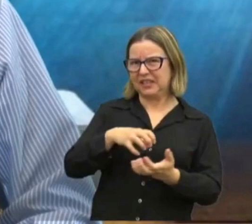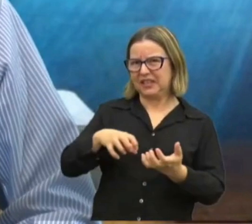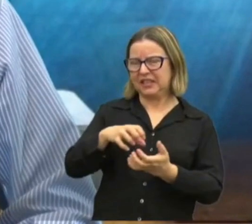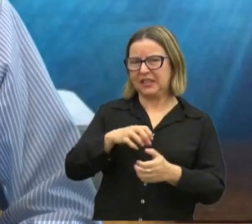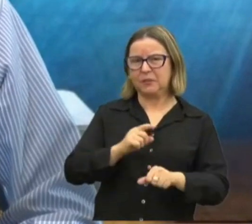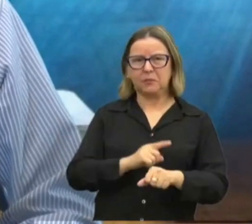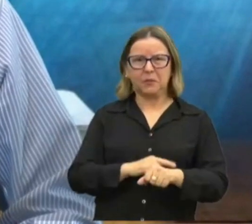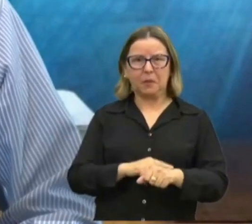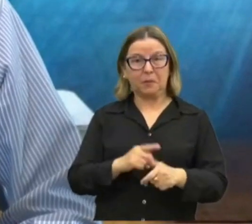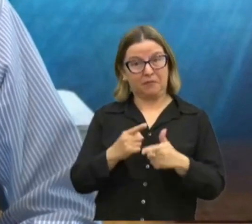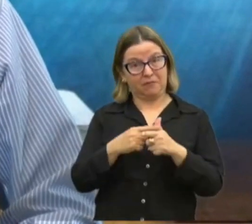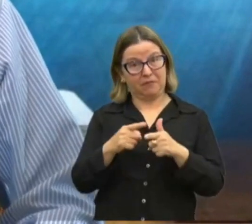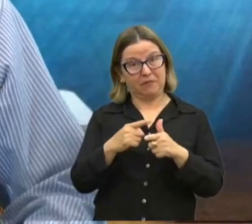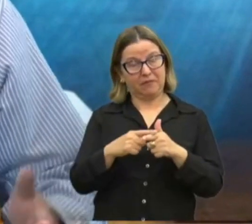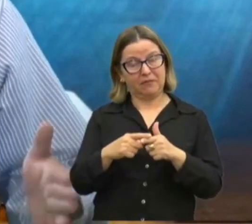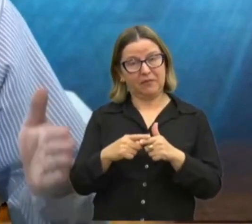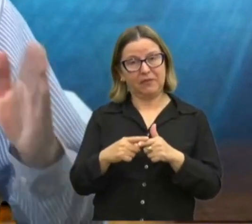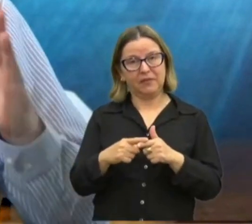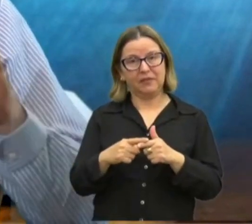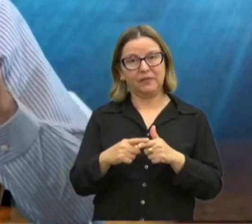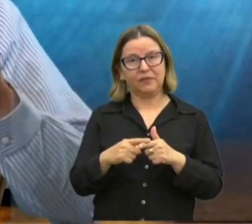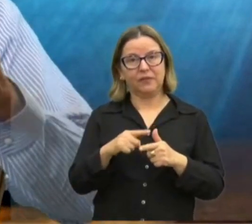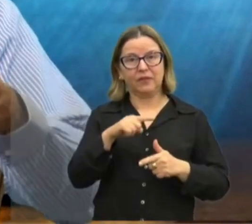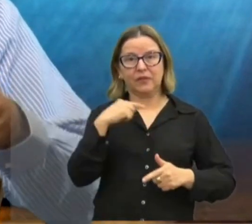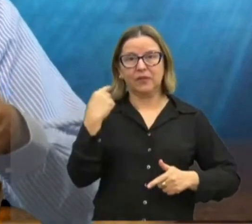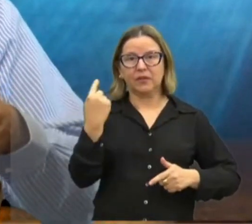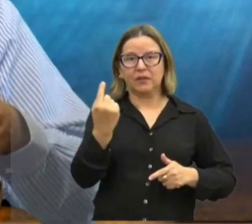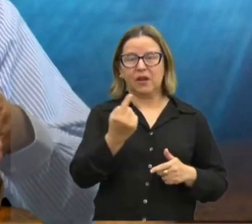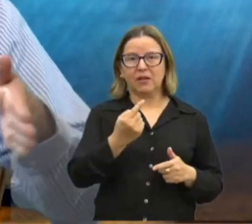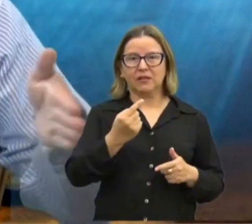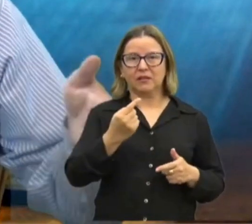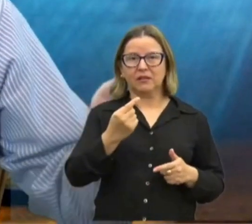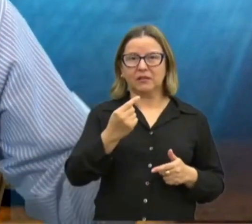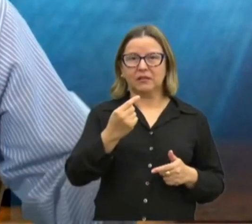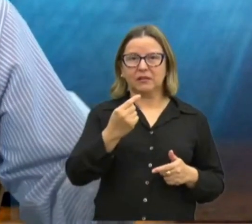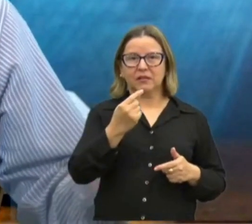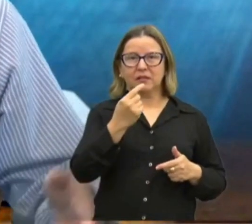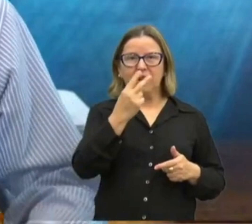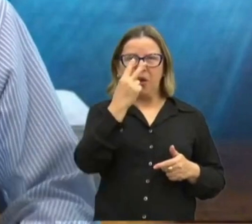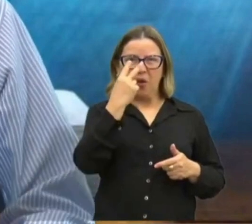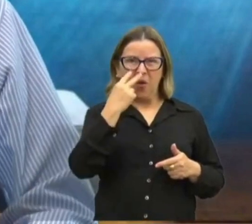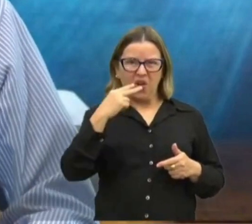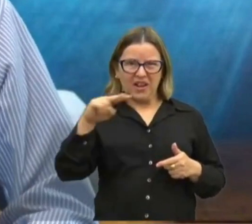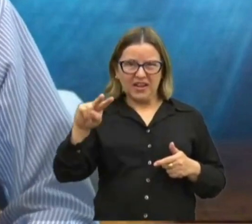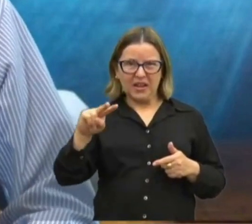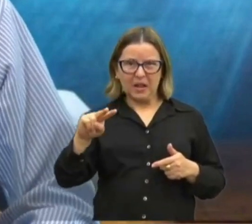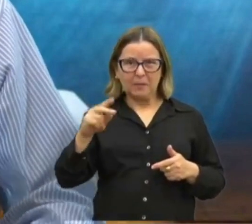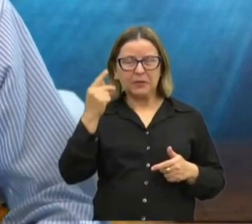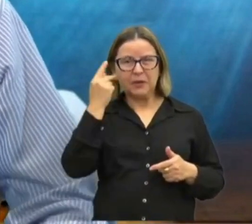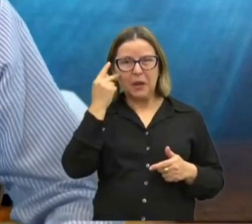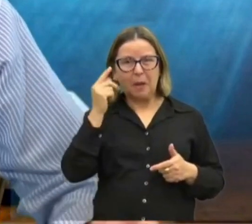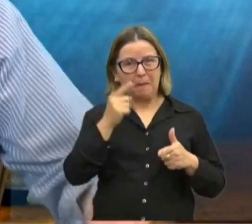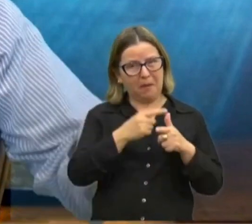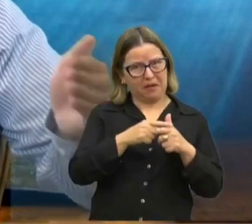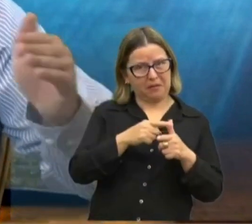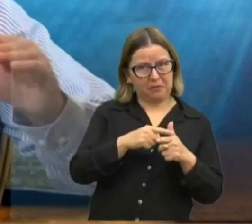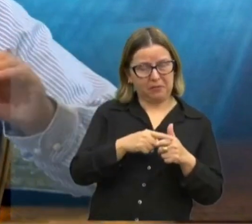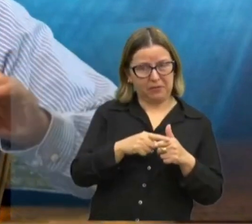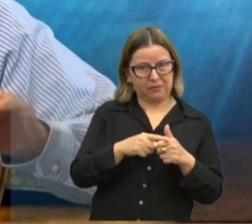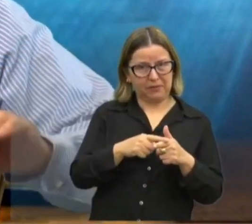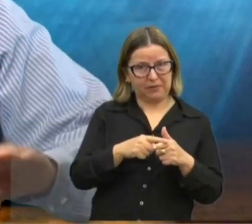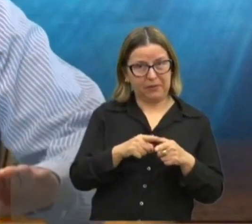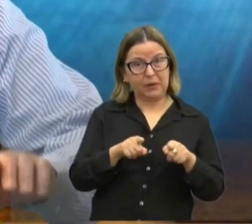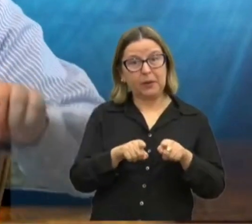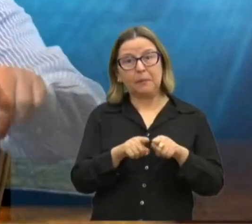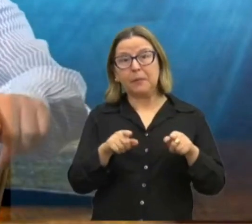de tribulação, nós desviamos o nosso olhar para as circunstâncias. Quando é exatamente o